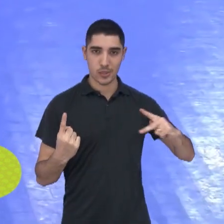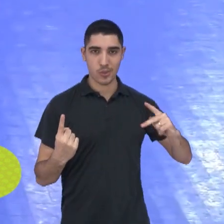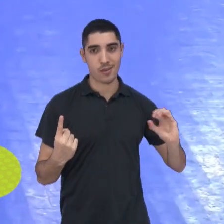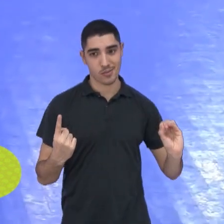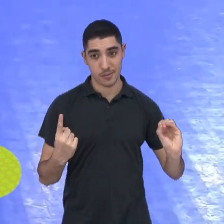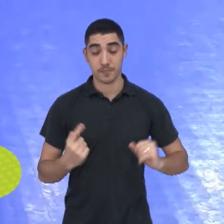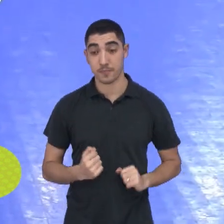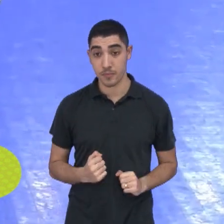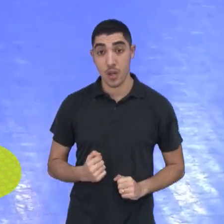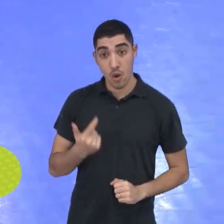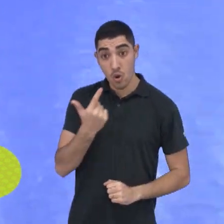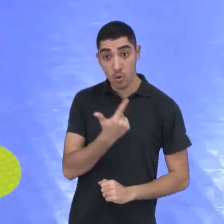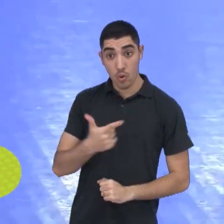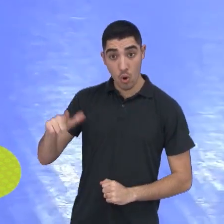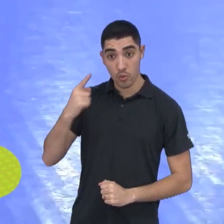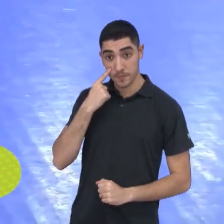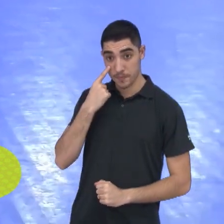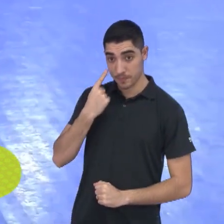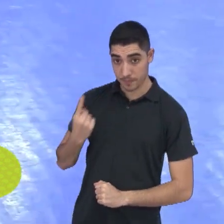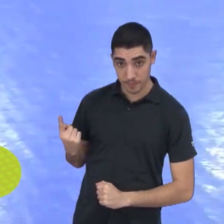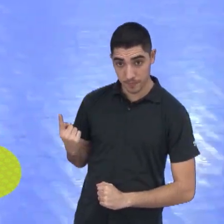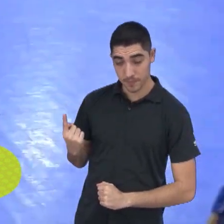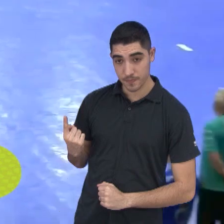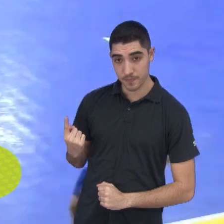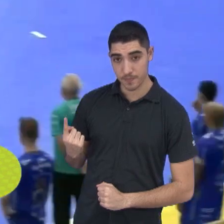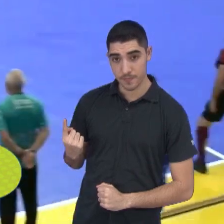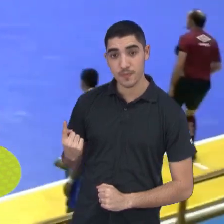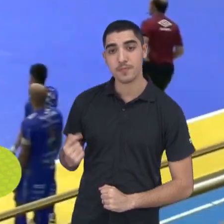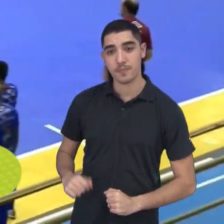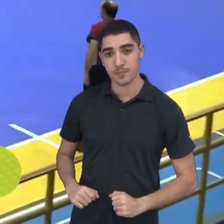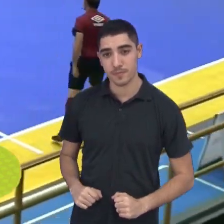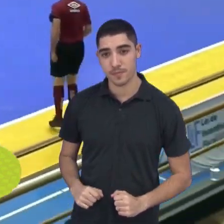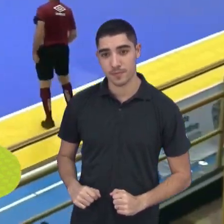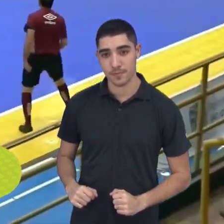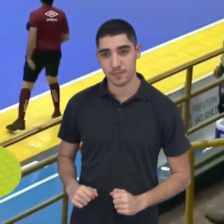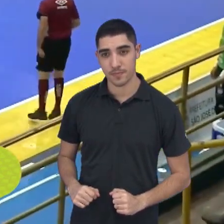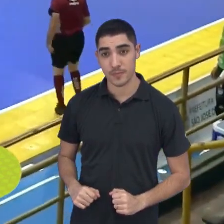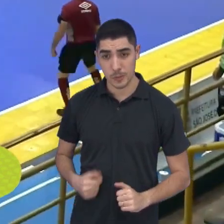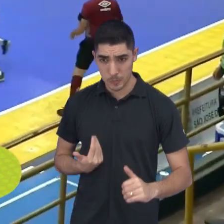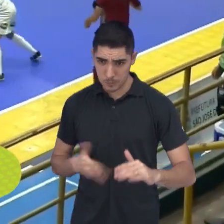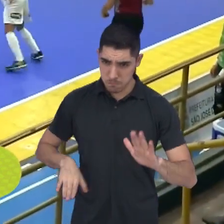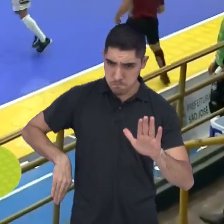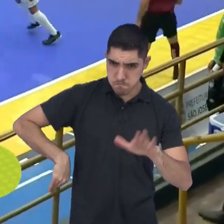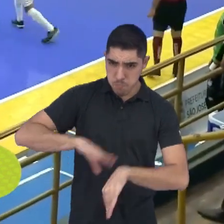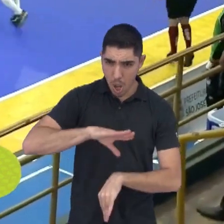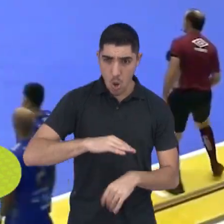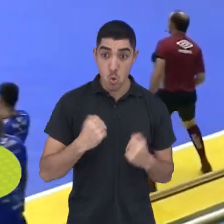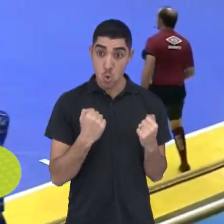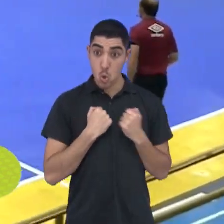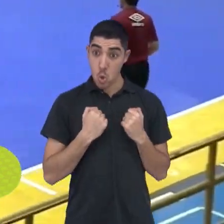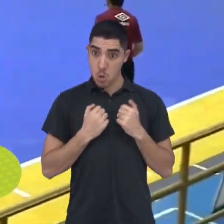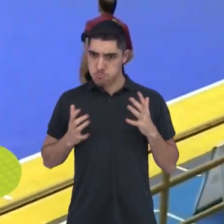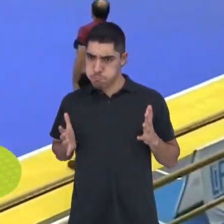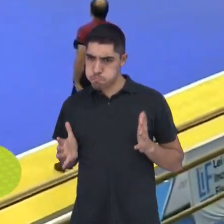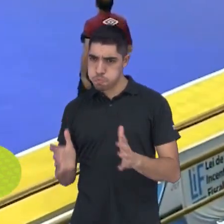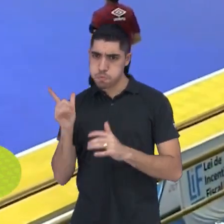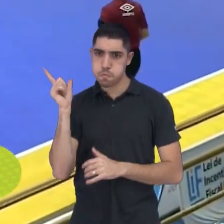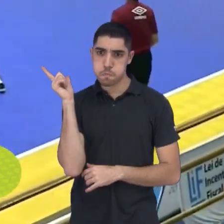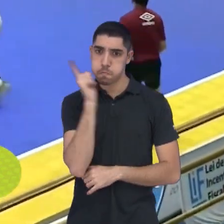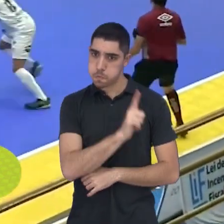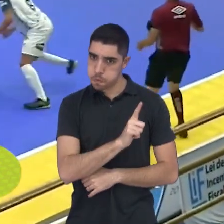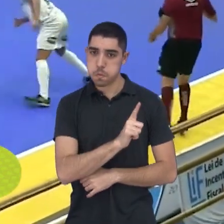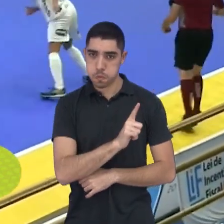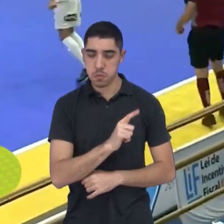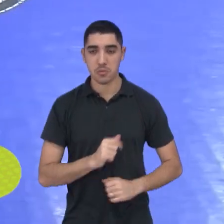Wesley também de forma individual, recebeu na intermediária, carregou do meio para a direita, clareou e bateu. Serjão fez a defesa em 2 tempos para o